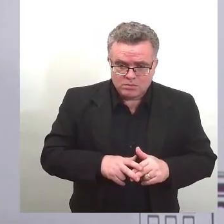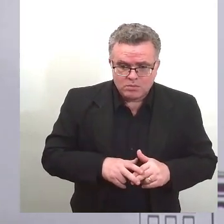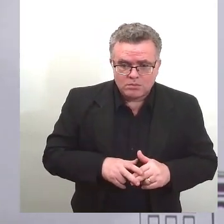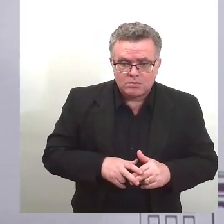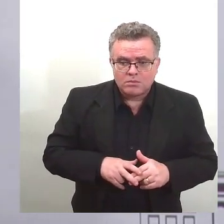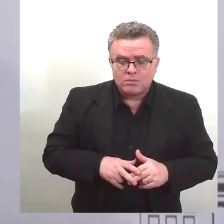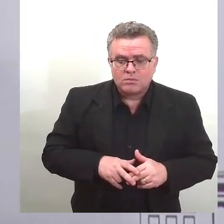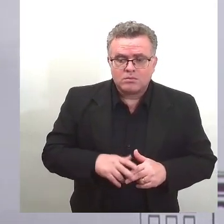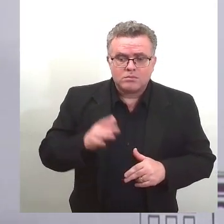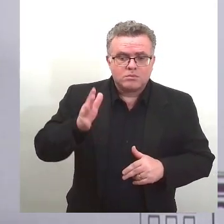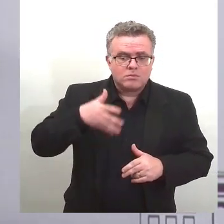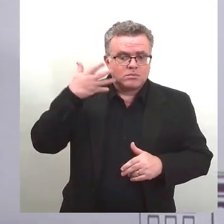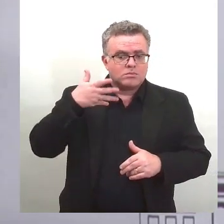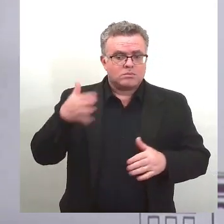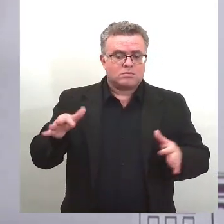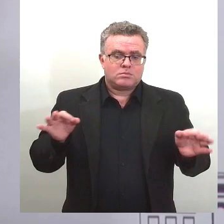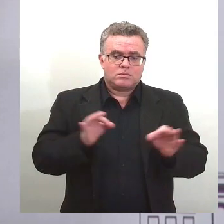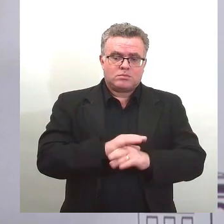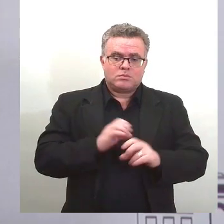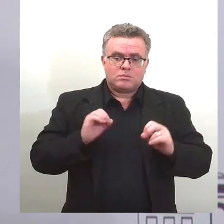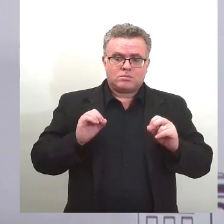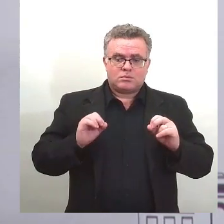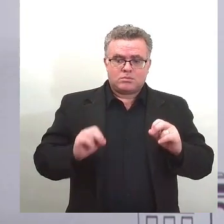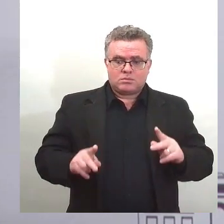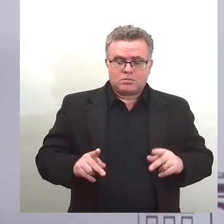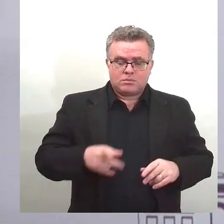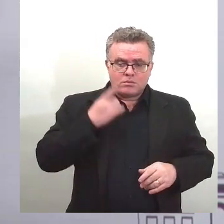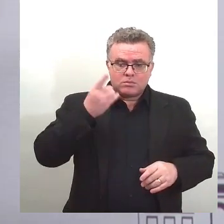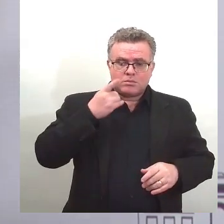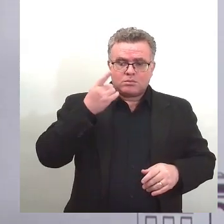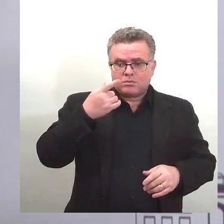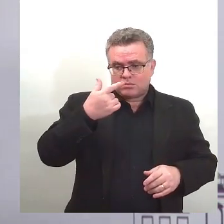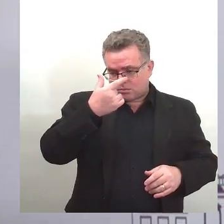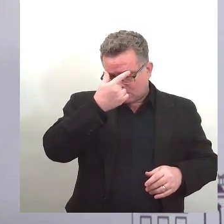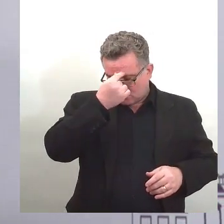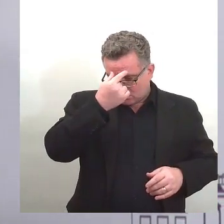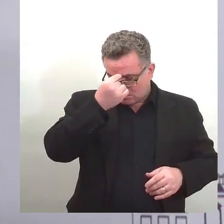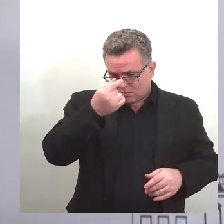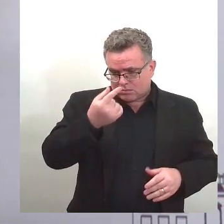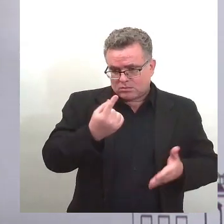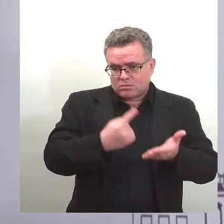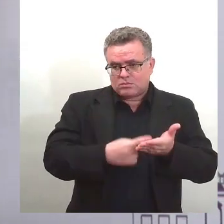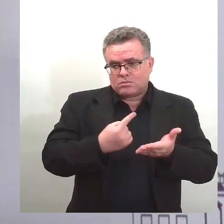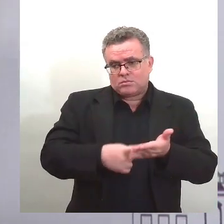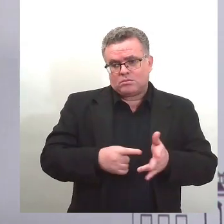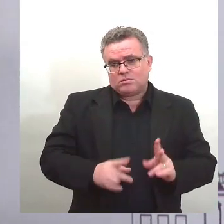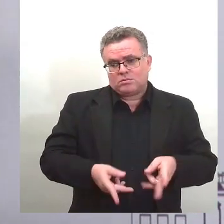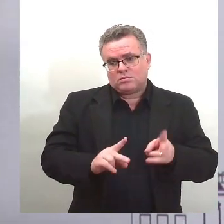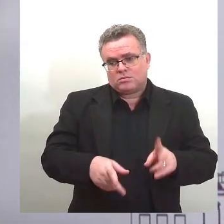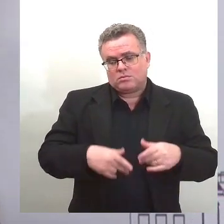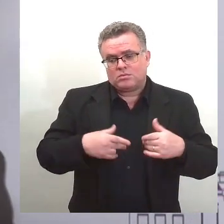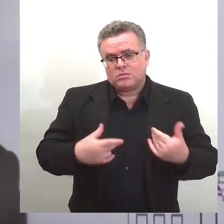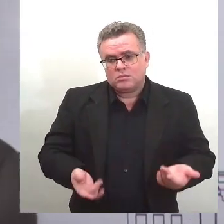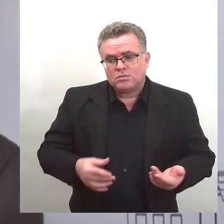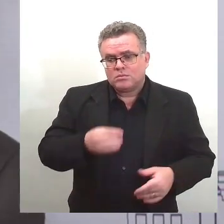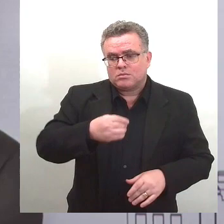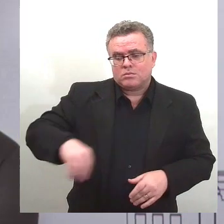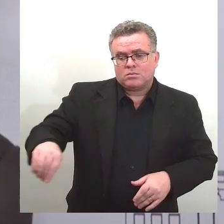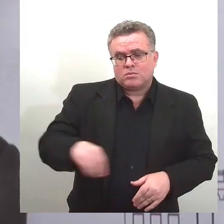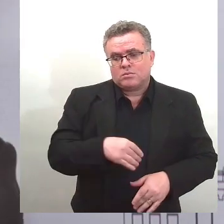presidente da casa, deputado Jefferson, se comprometeu junto ao governo do estado em intermediar